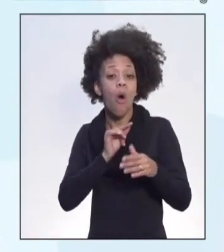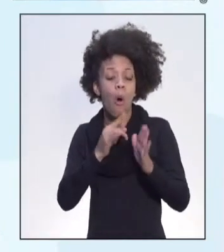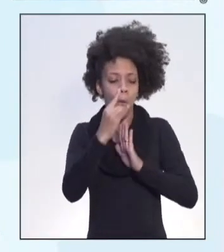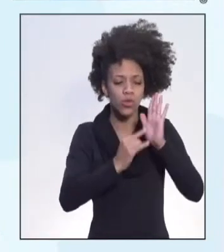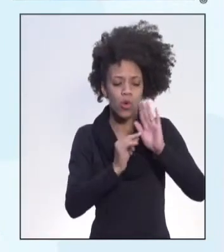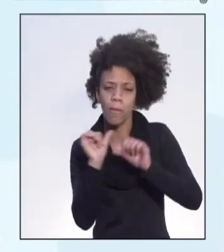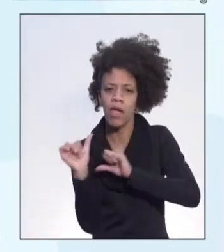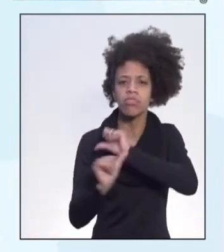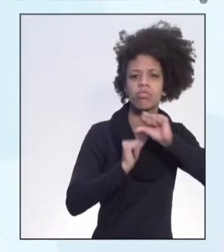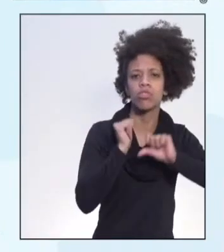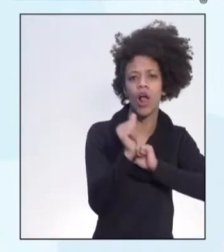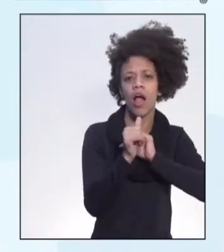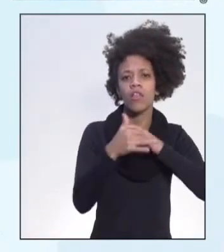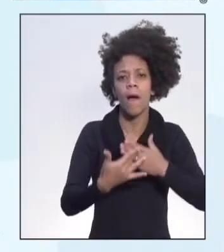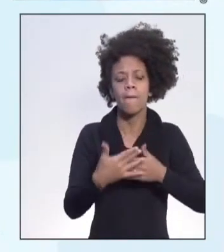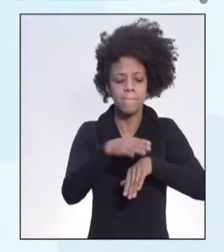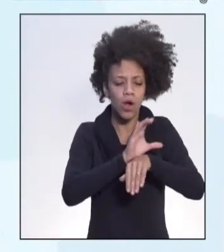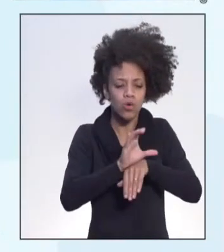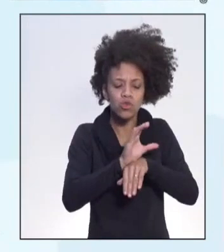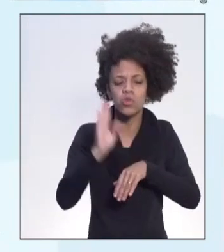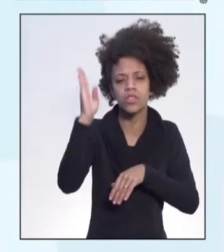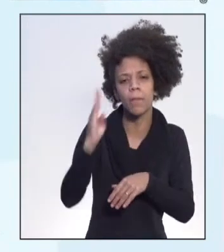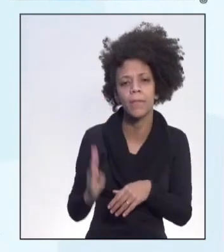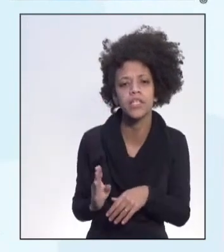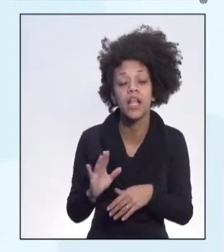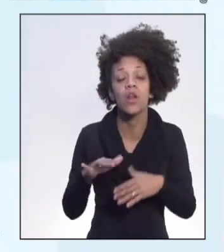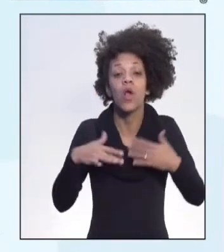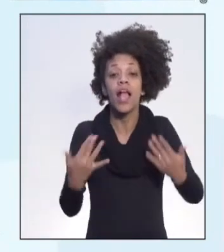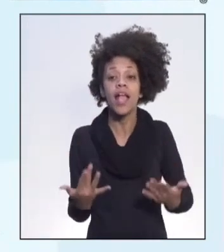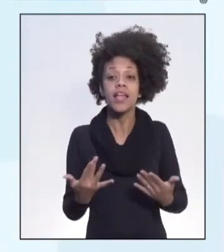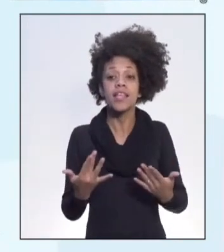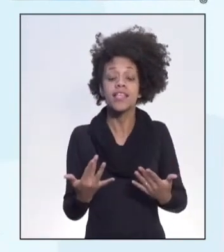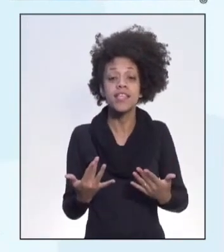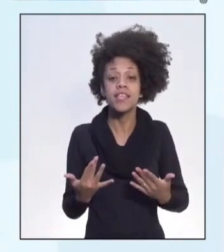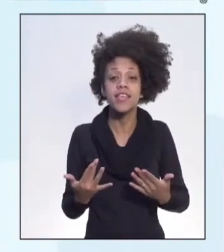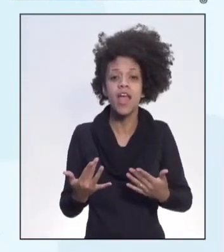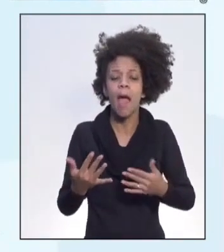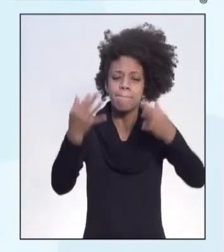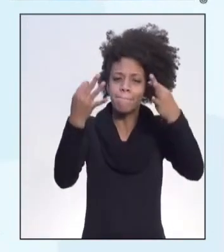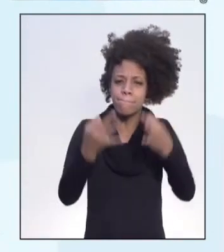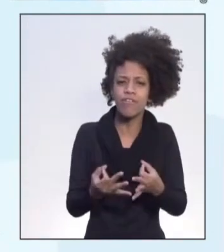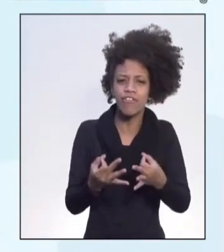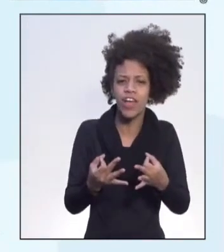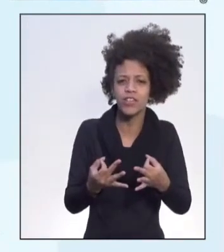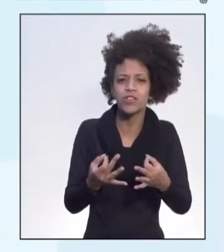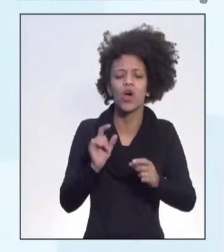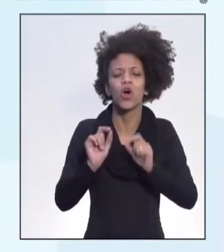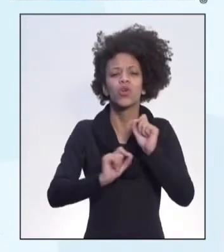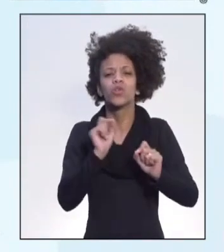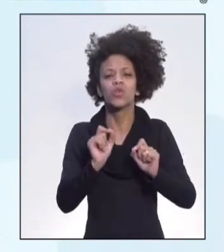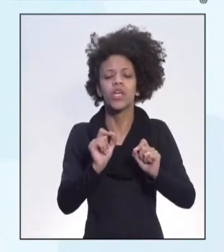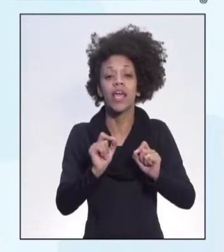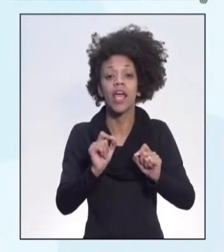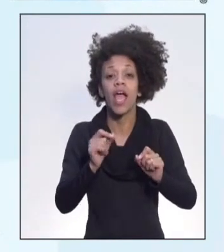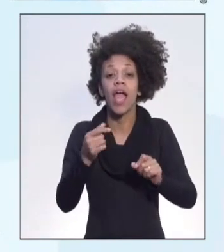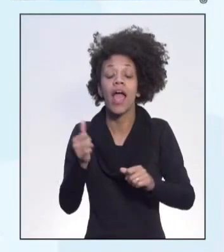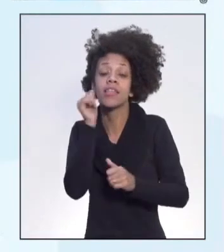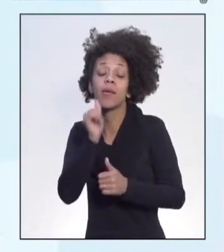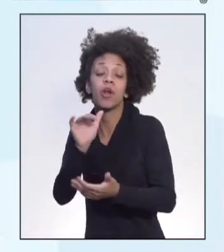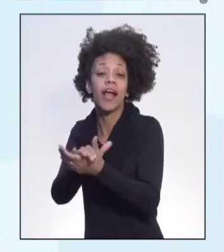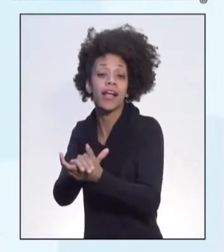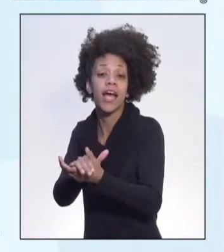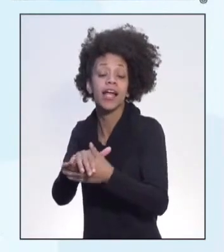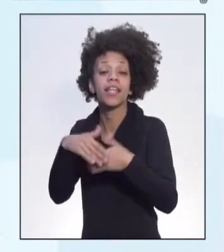elaboração, né, da Constituição brasileira, e foi refeito o Estatuto da Mulher Casada. E, nesse momento,